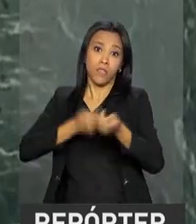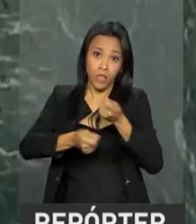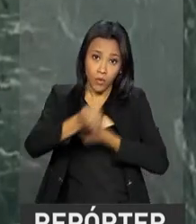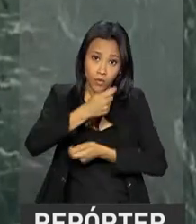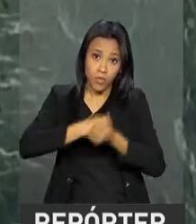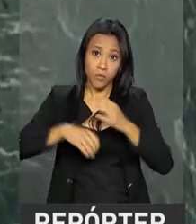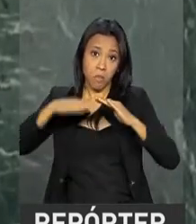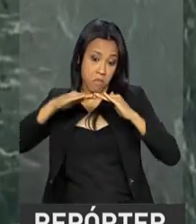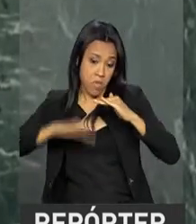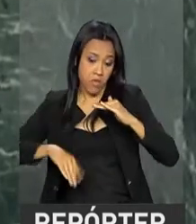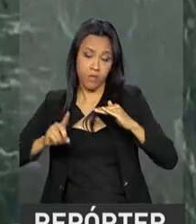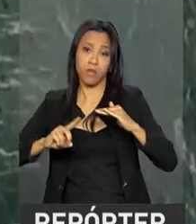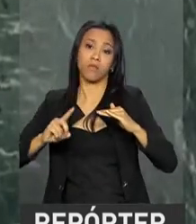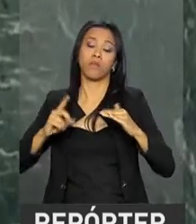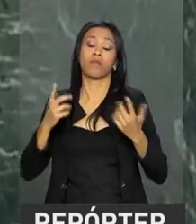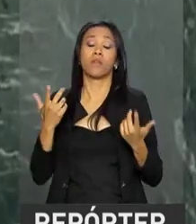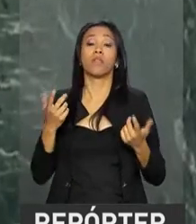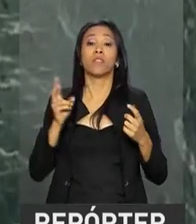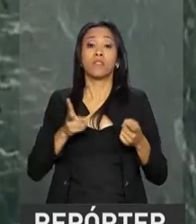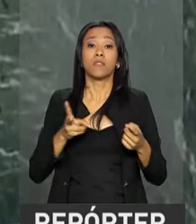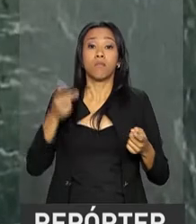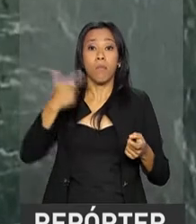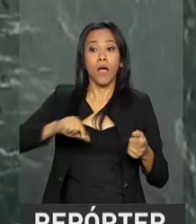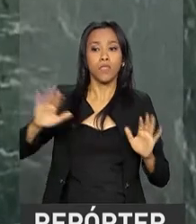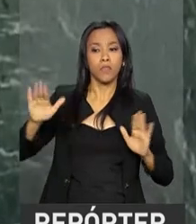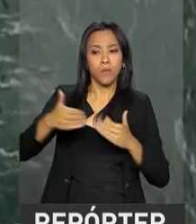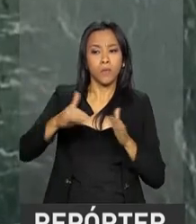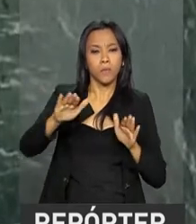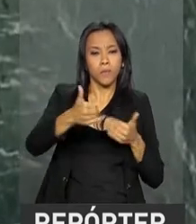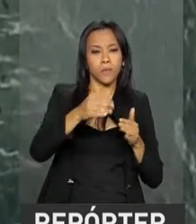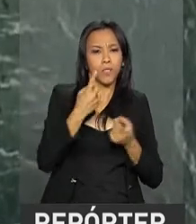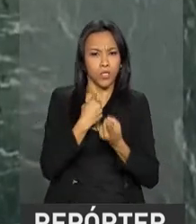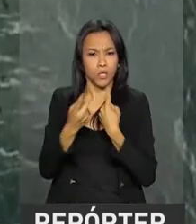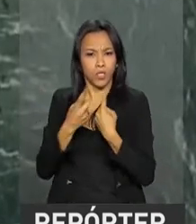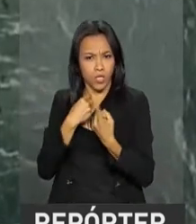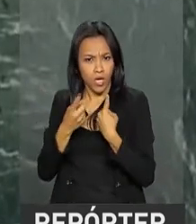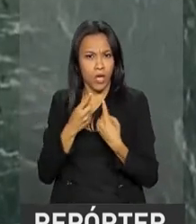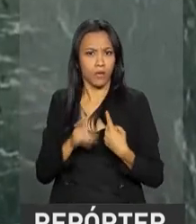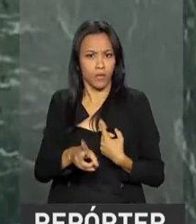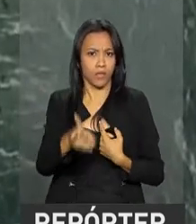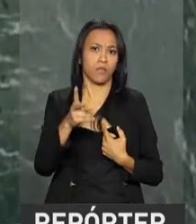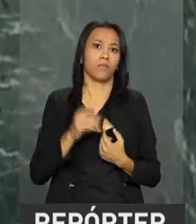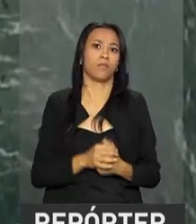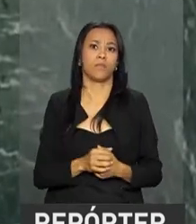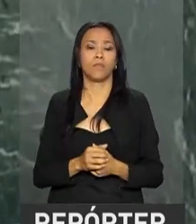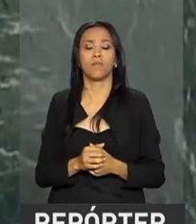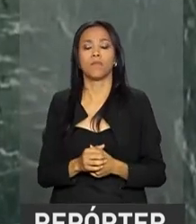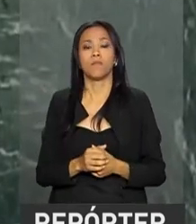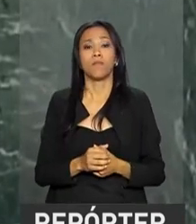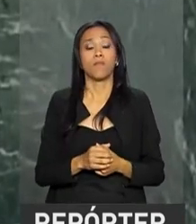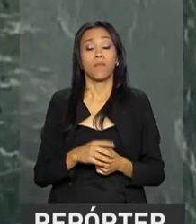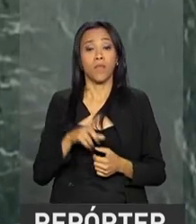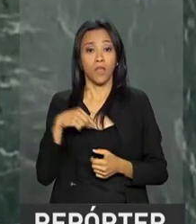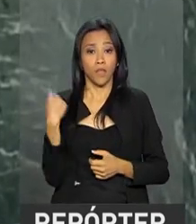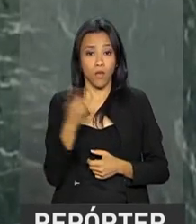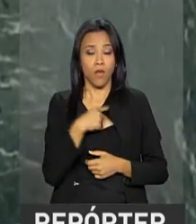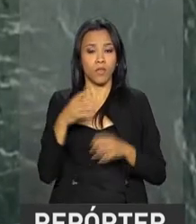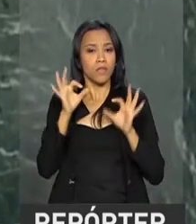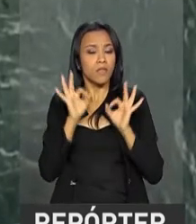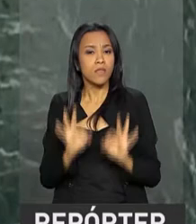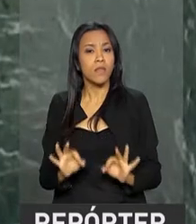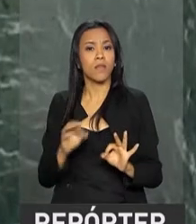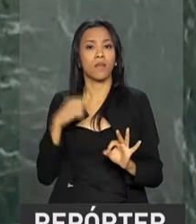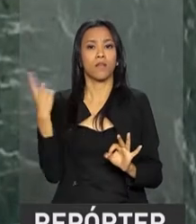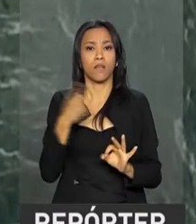De mais multilateralismo e diálogo, nunca menos. Certamente